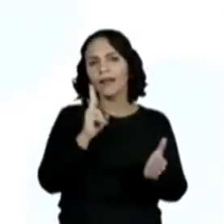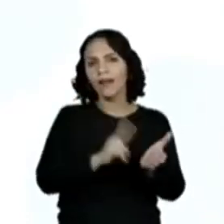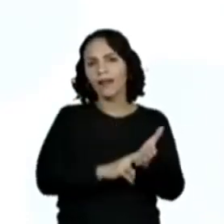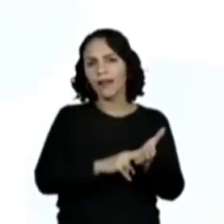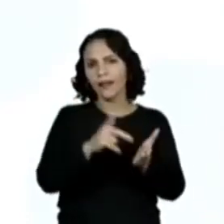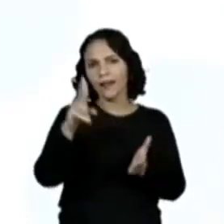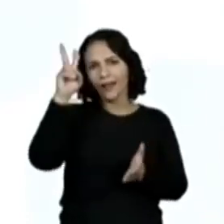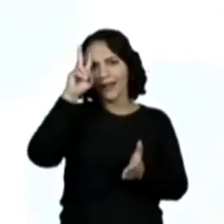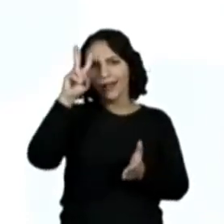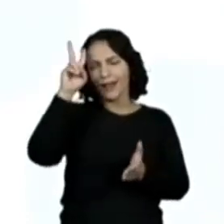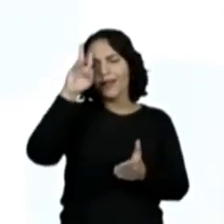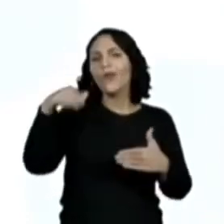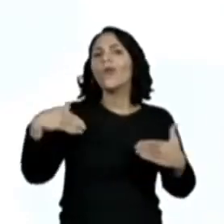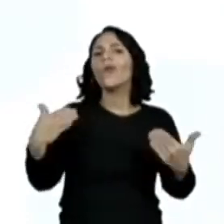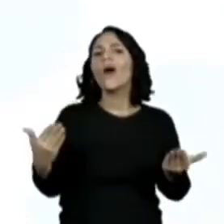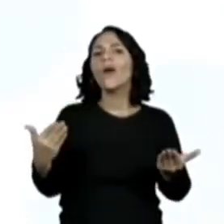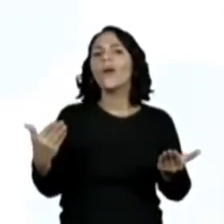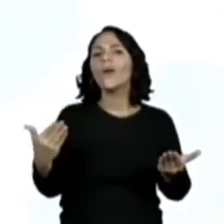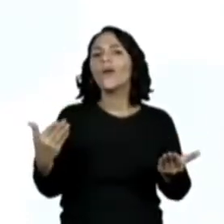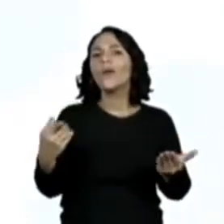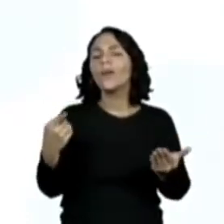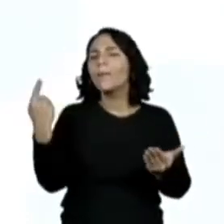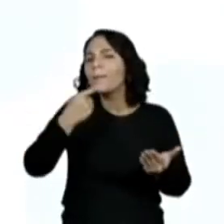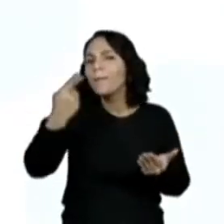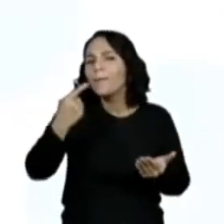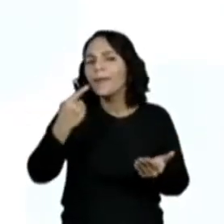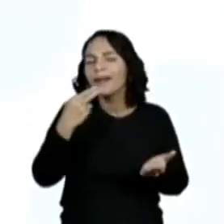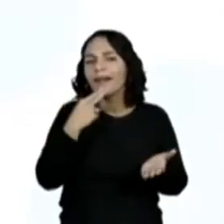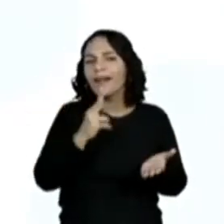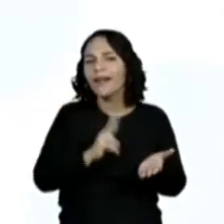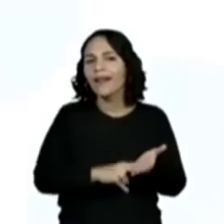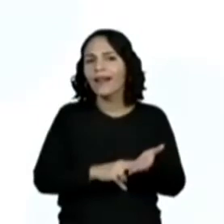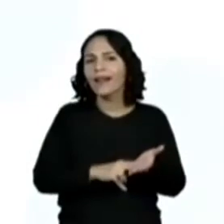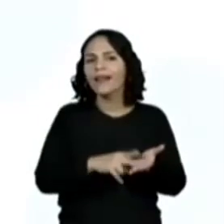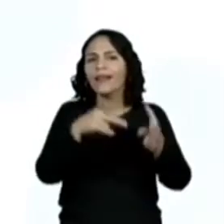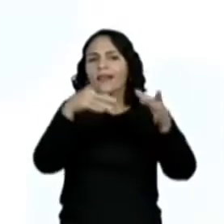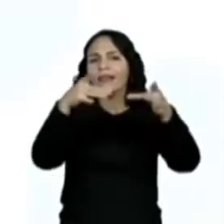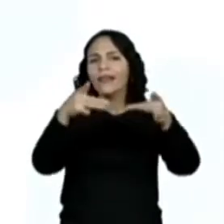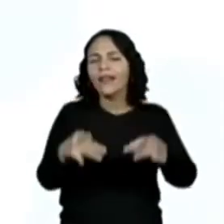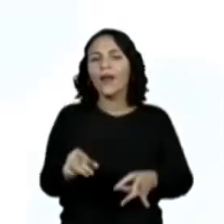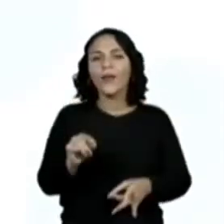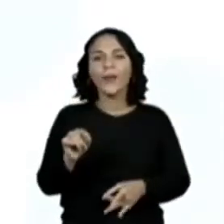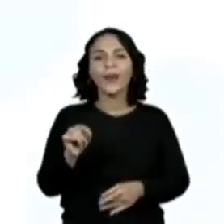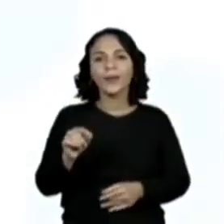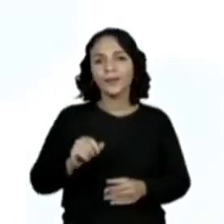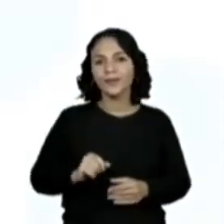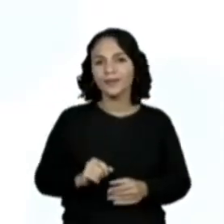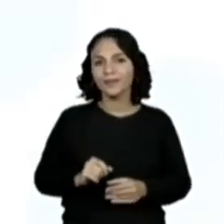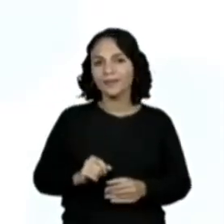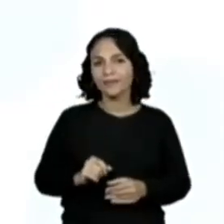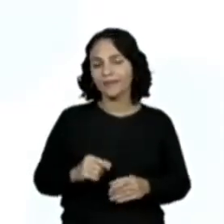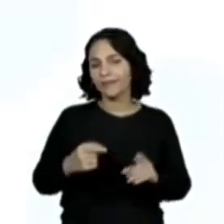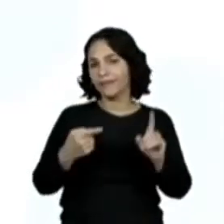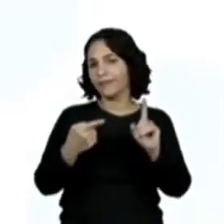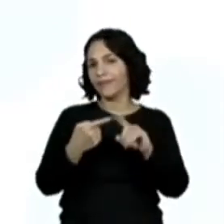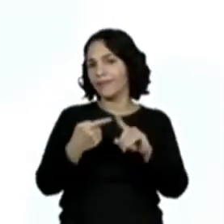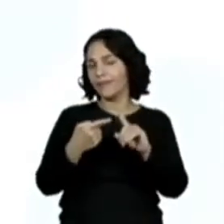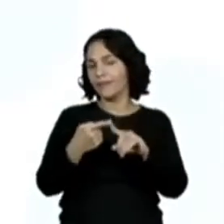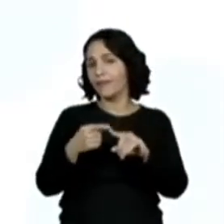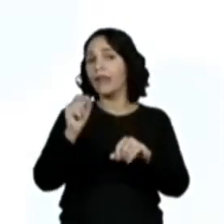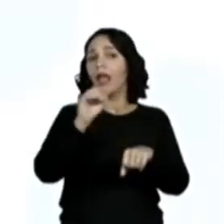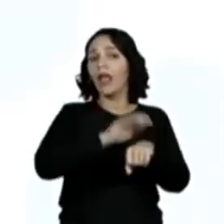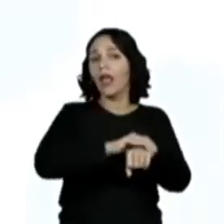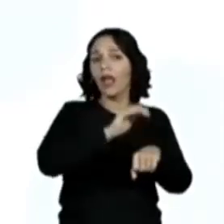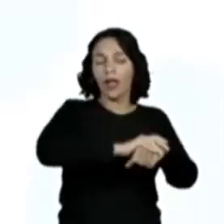qual foi a nossa primeira carta da sequência? O que dizia a carta? De quem era e para